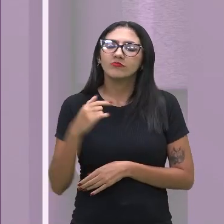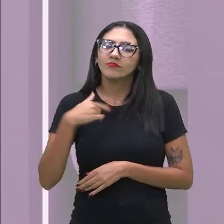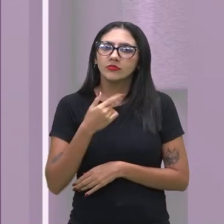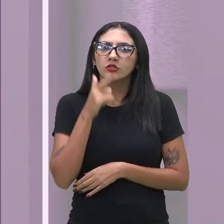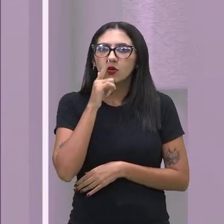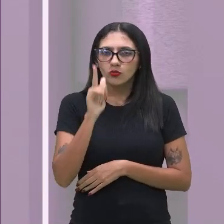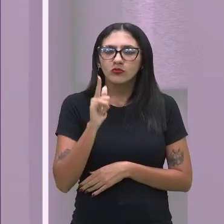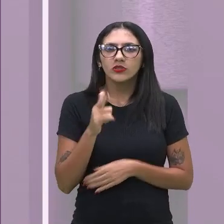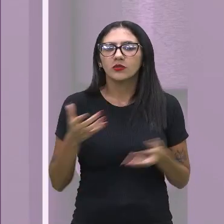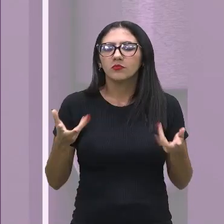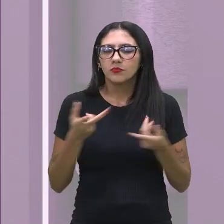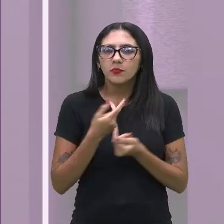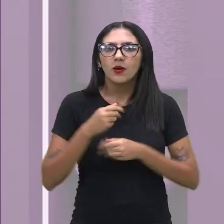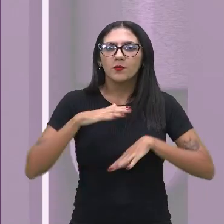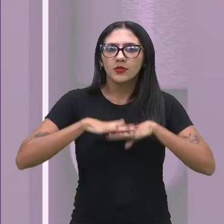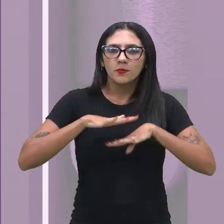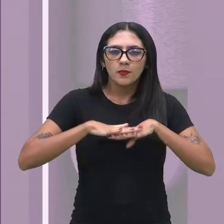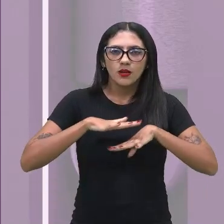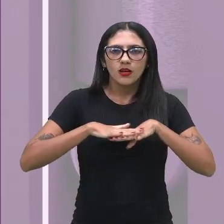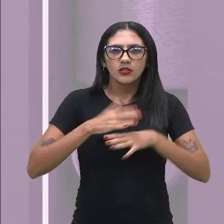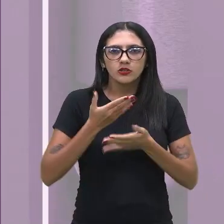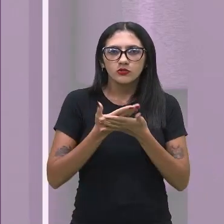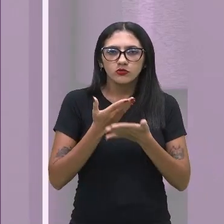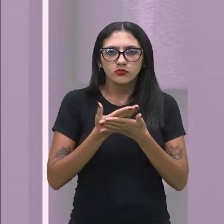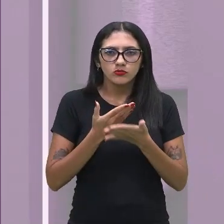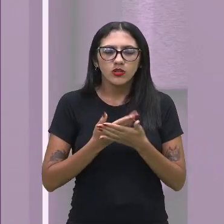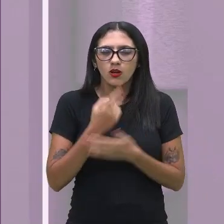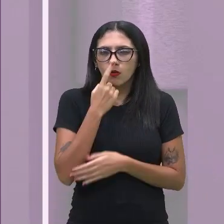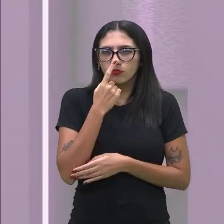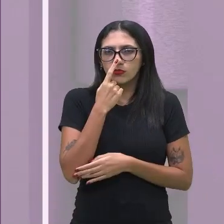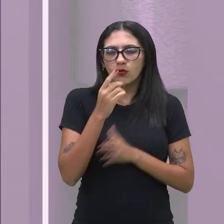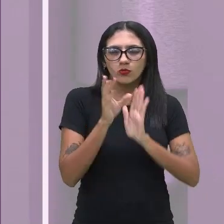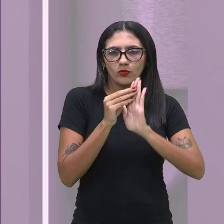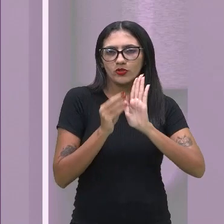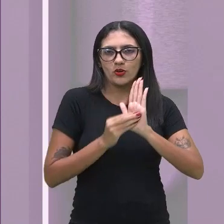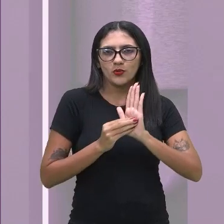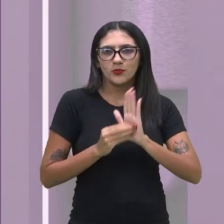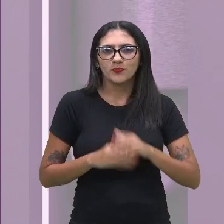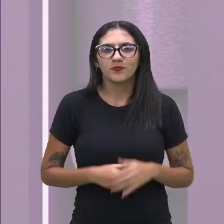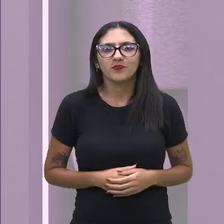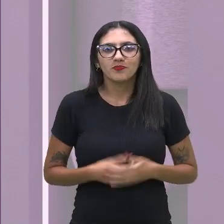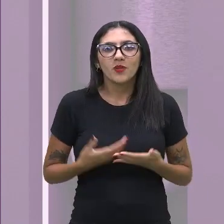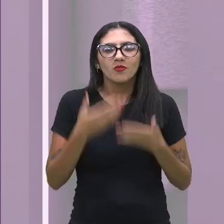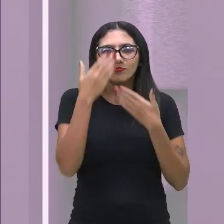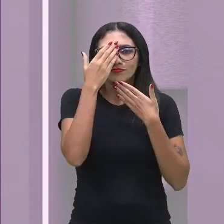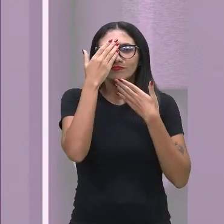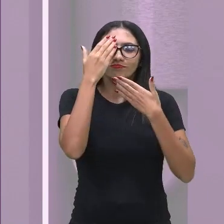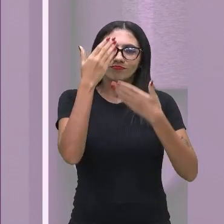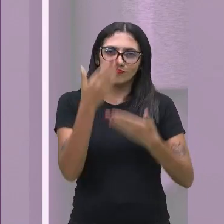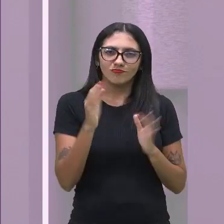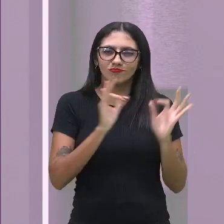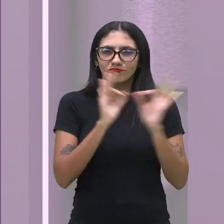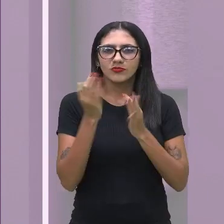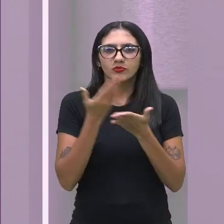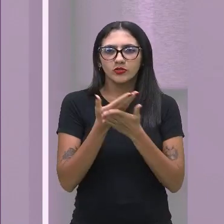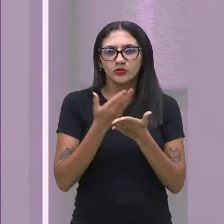consegue perfeição na matemática ali, intimidade com os conteúdos, tudo bem? Então, muito obrigada aí pela sua